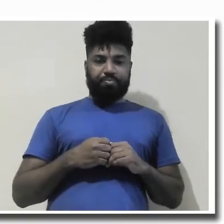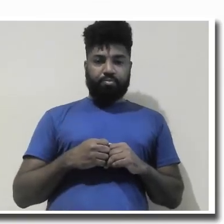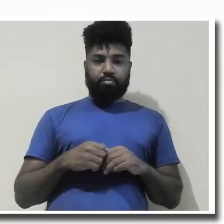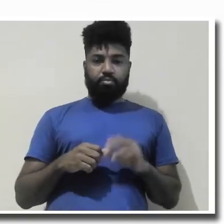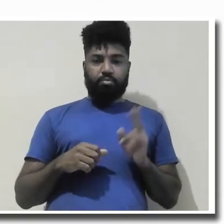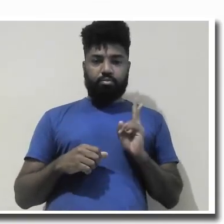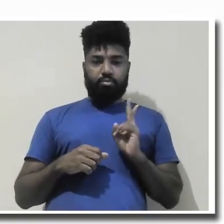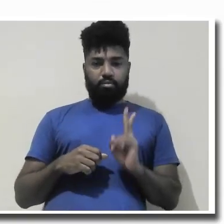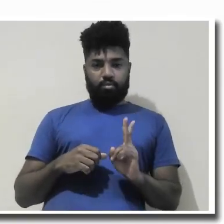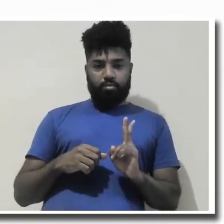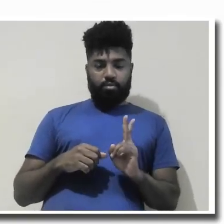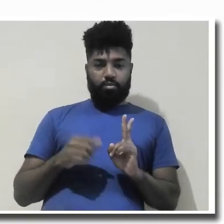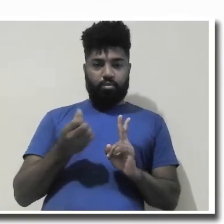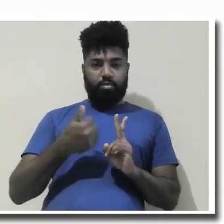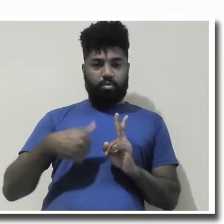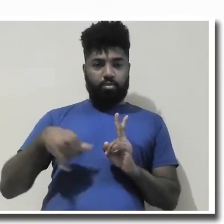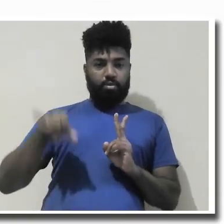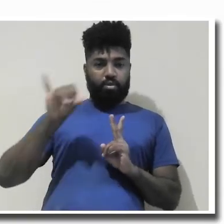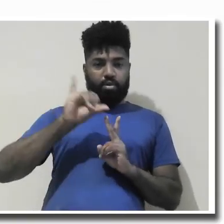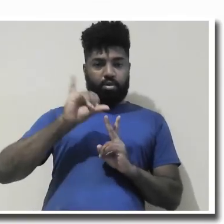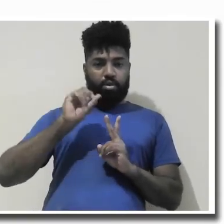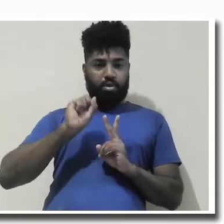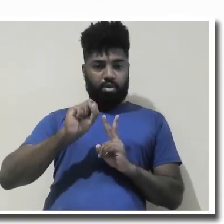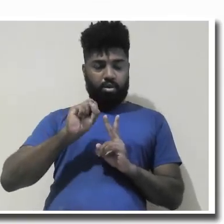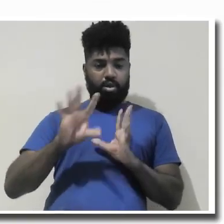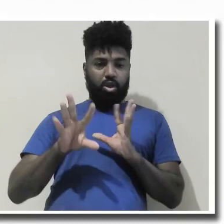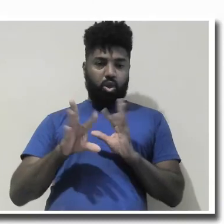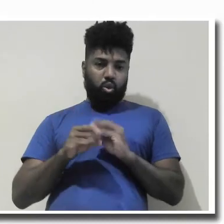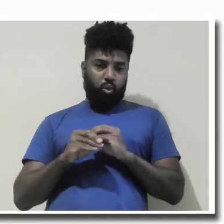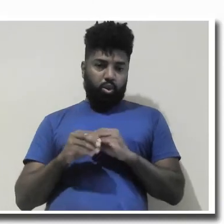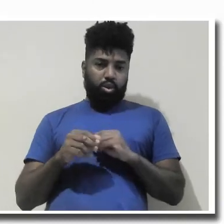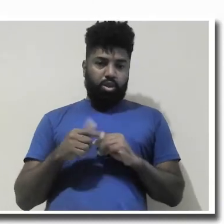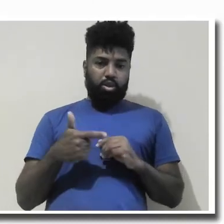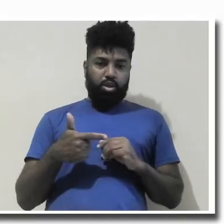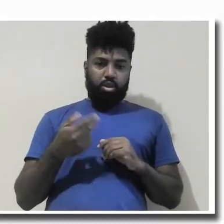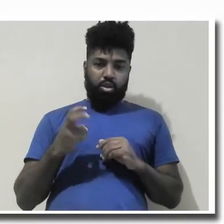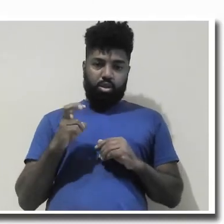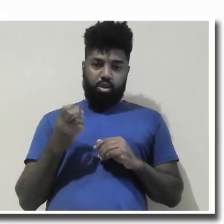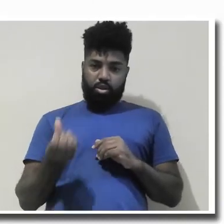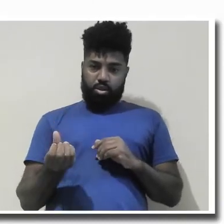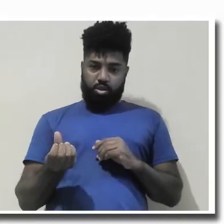2 elevado a 8 é 256.